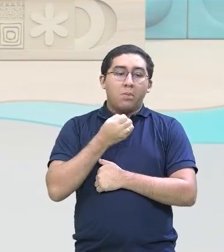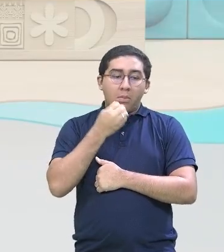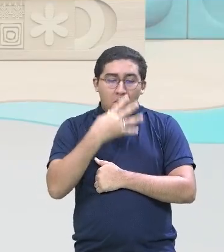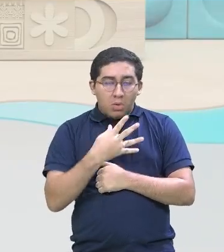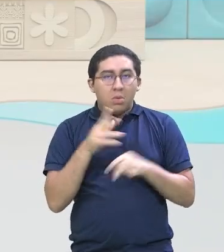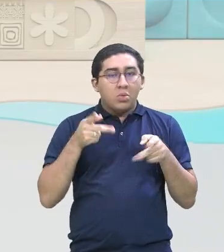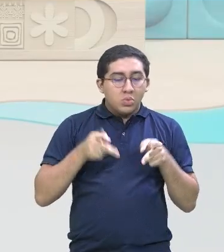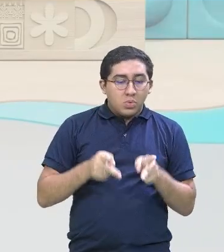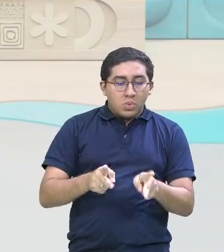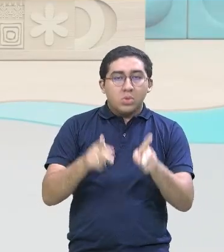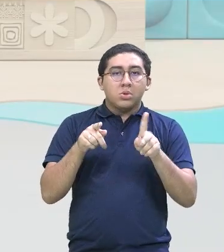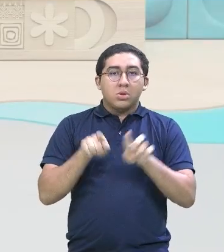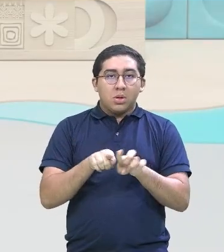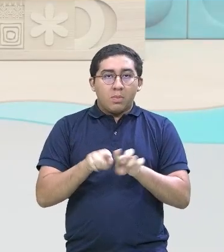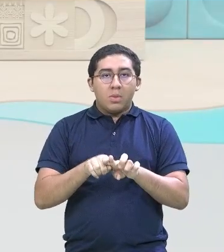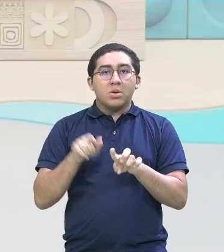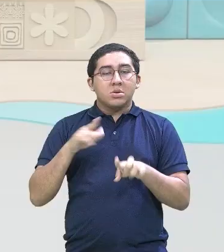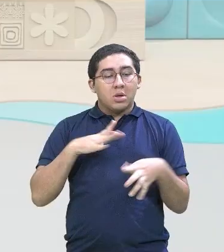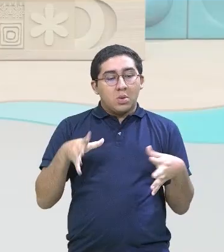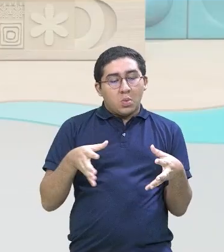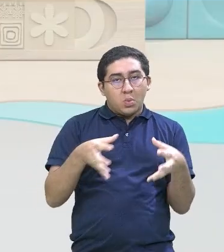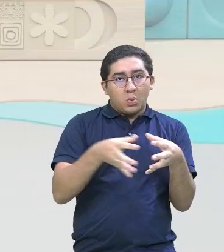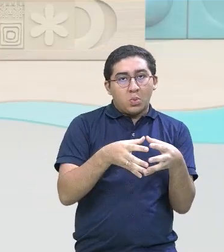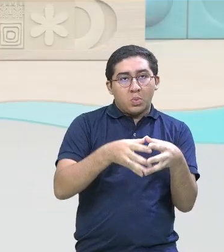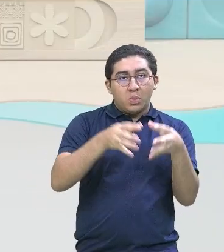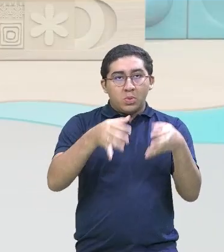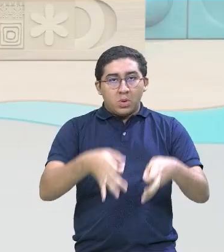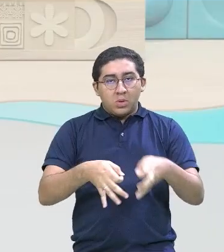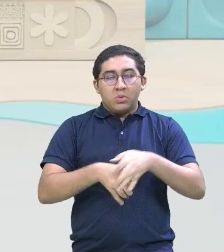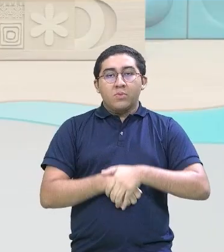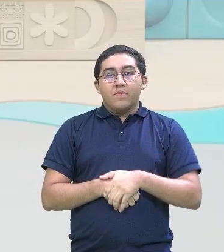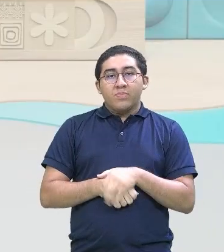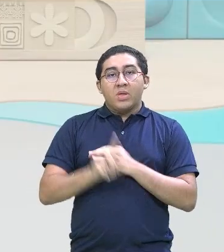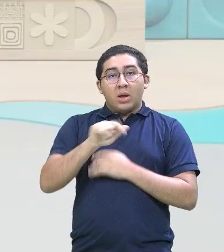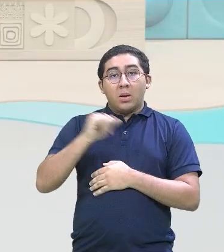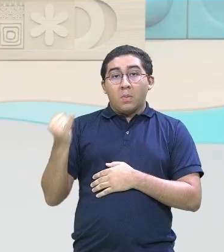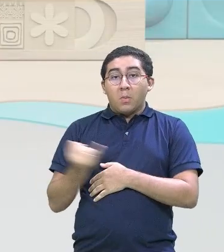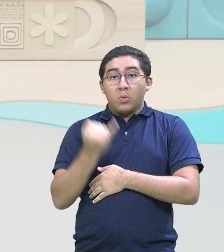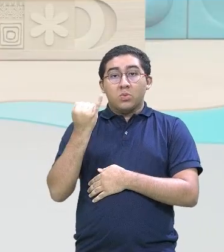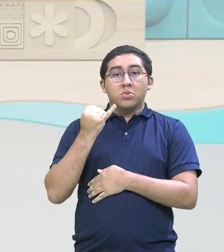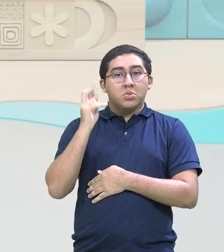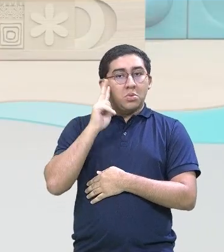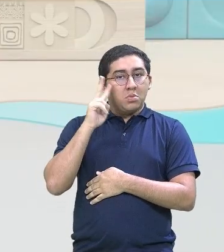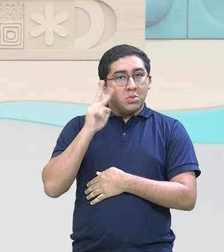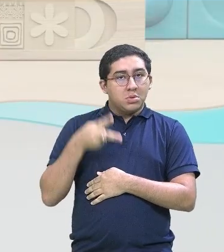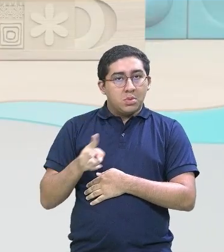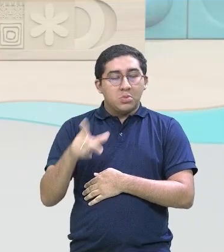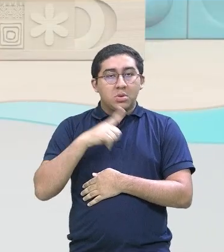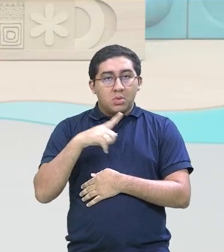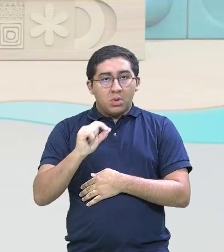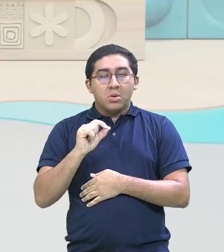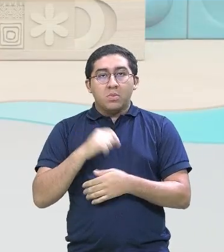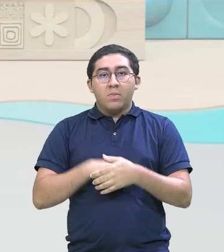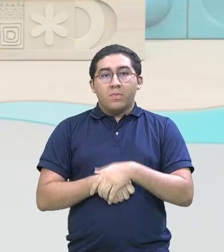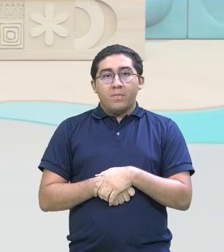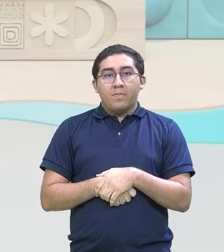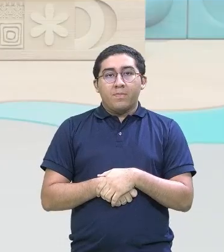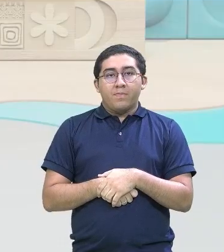maneira conjunta, o passe ele é importantíssimo. Você nunca vai ver um